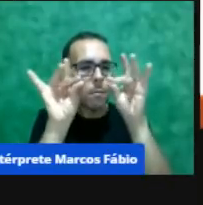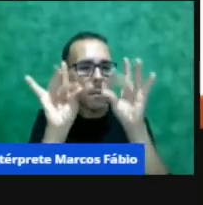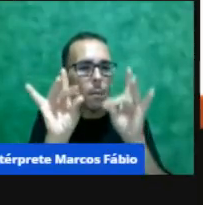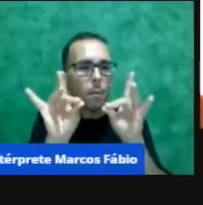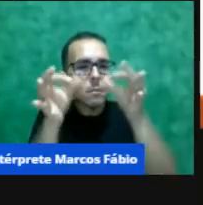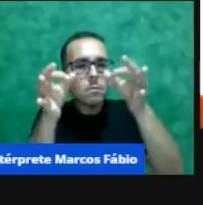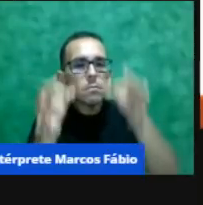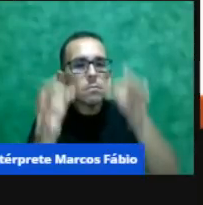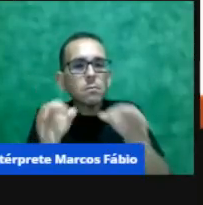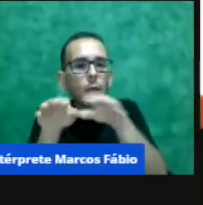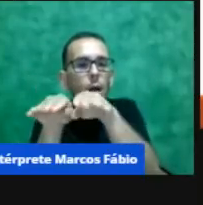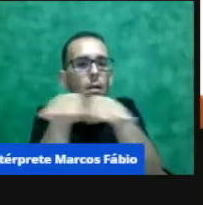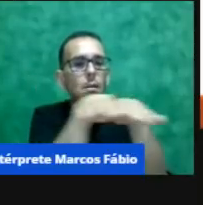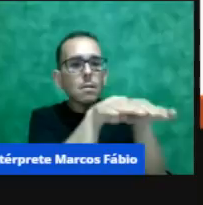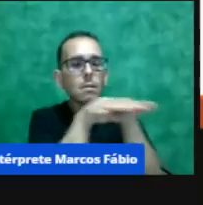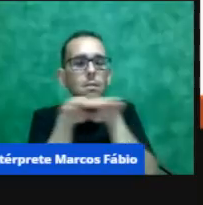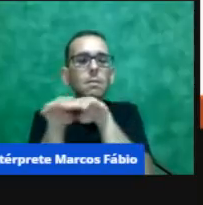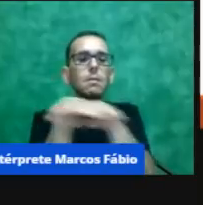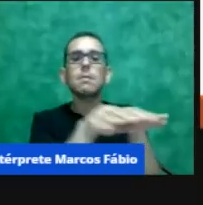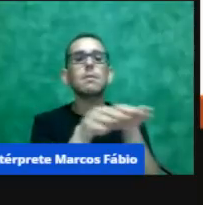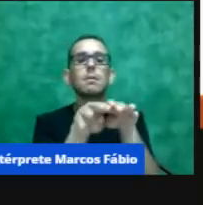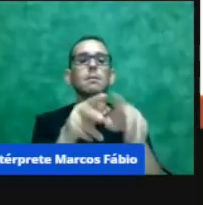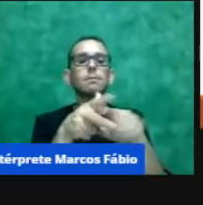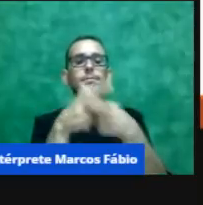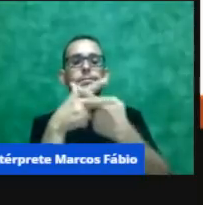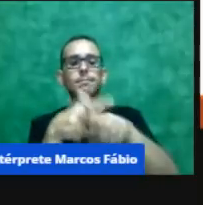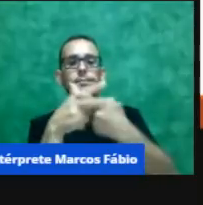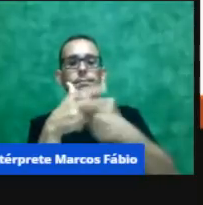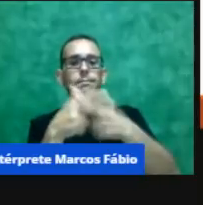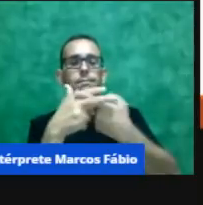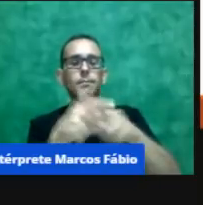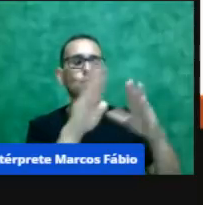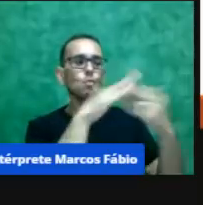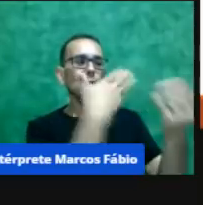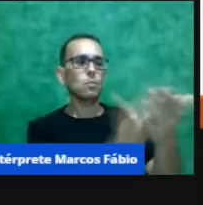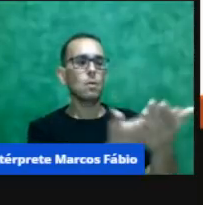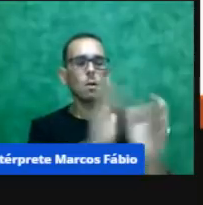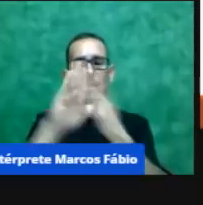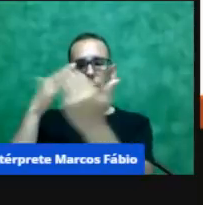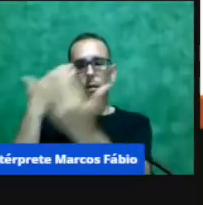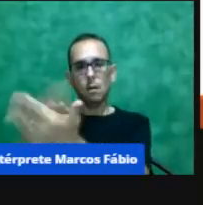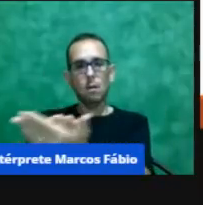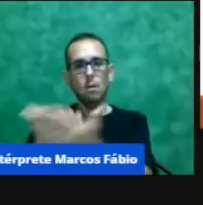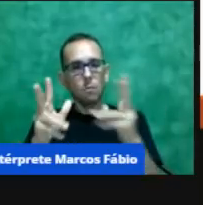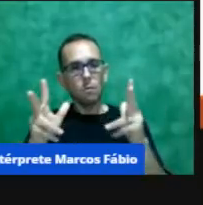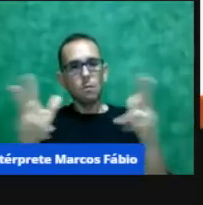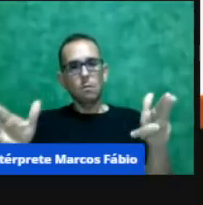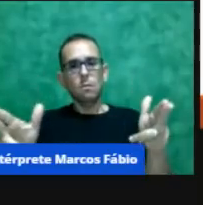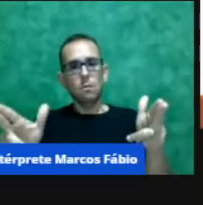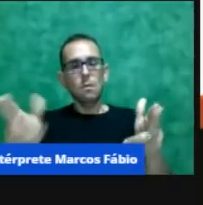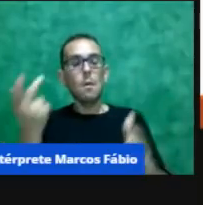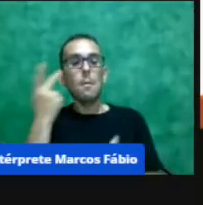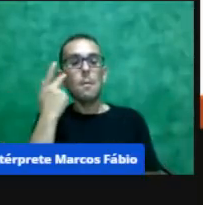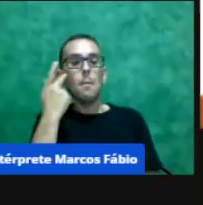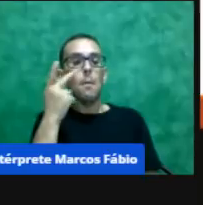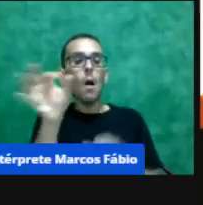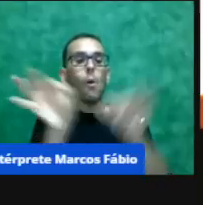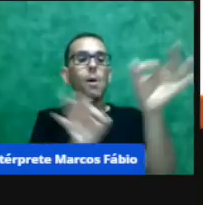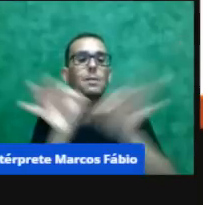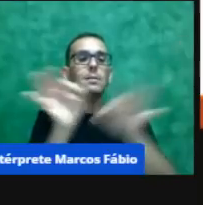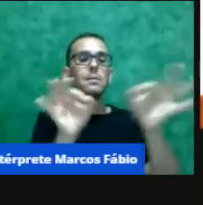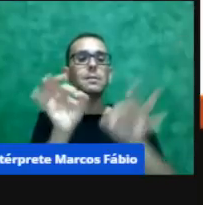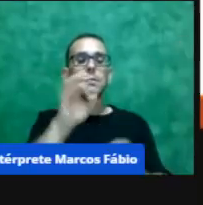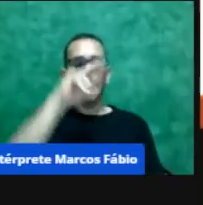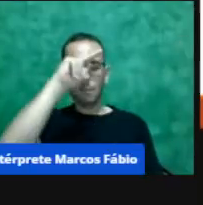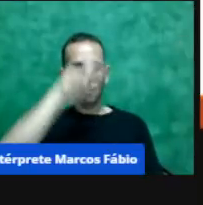a mesma formatação numa escola e outra para que organize o meu trabalho, né, para manter uma